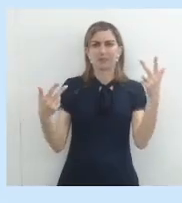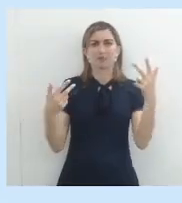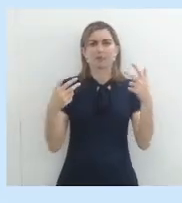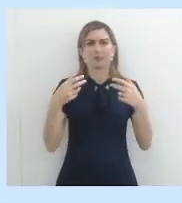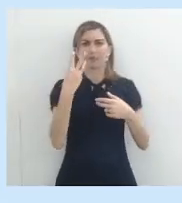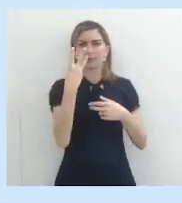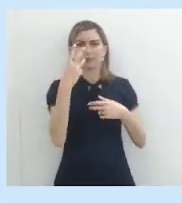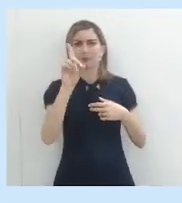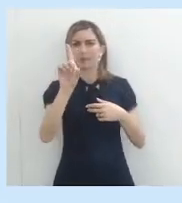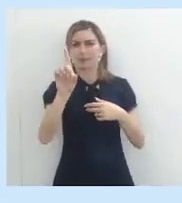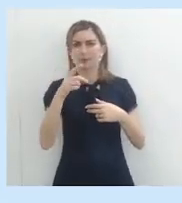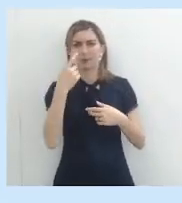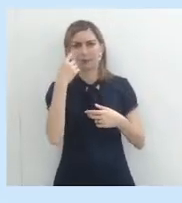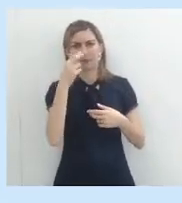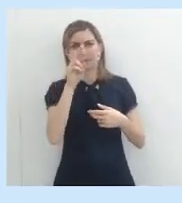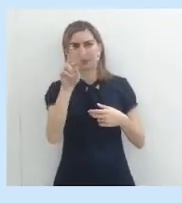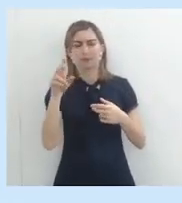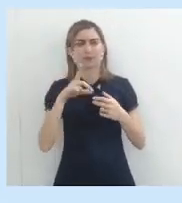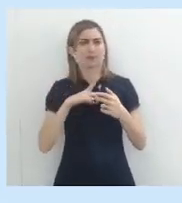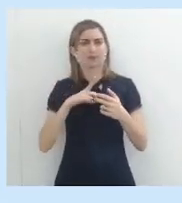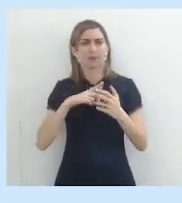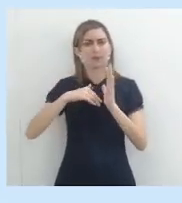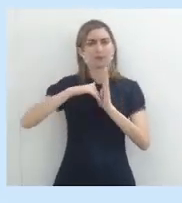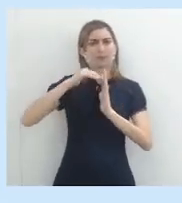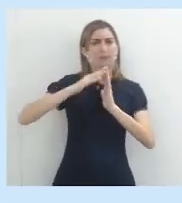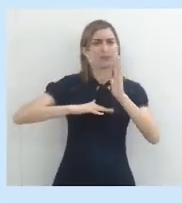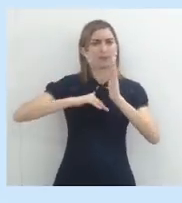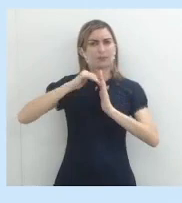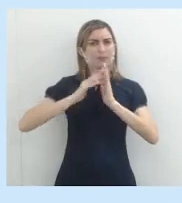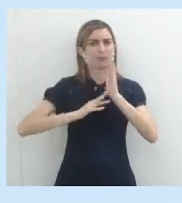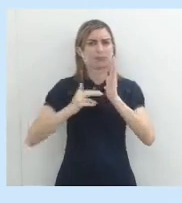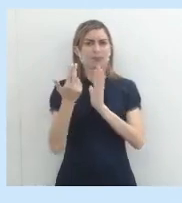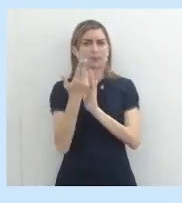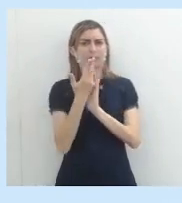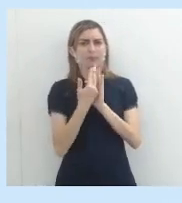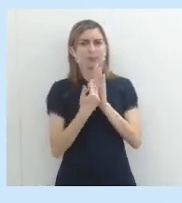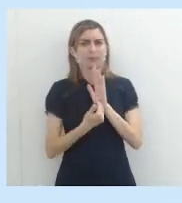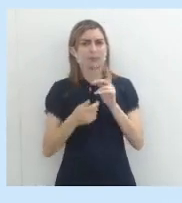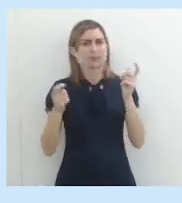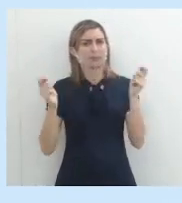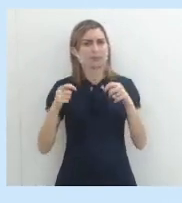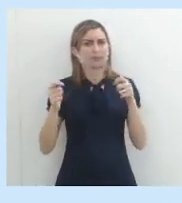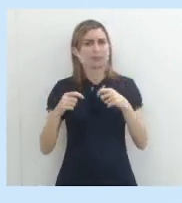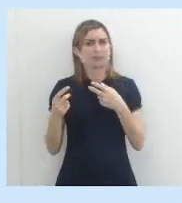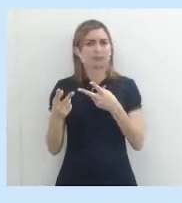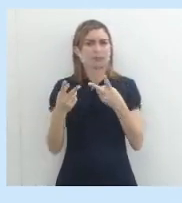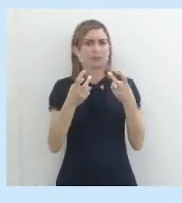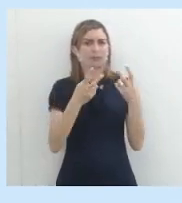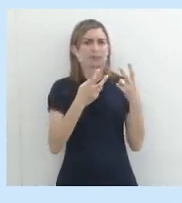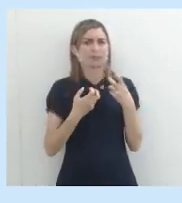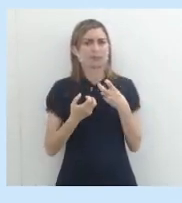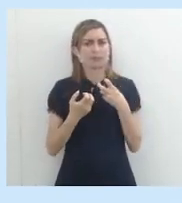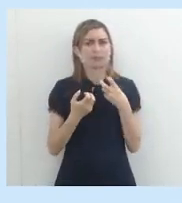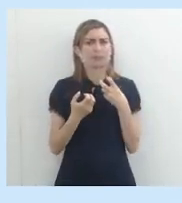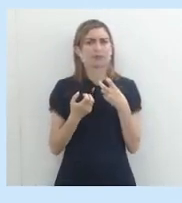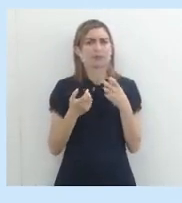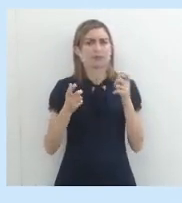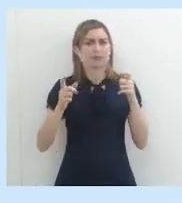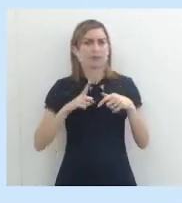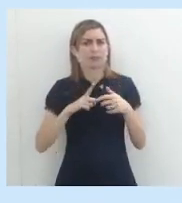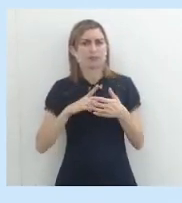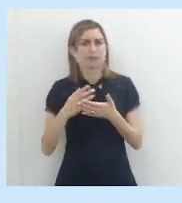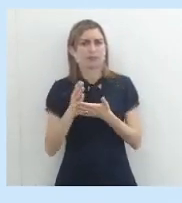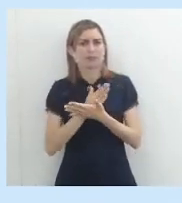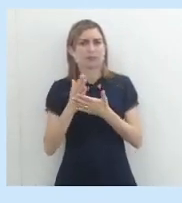que hoje a gente pode observar, tem pinturas, né, desenhos, que dá essa impressão de tridimensionalidade. Tem alguns